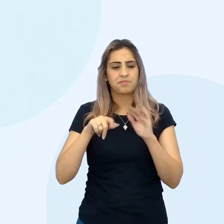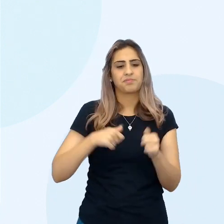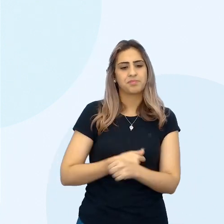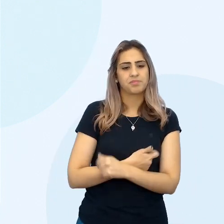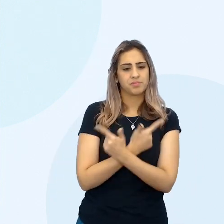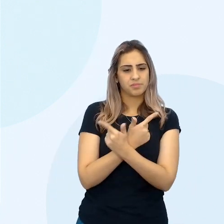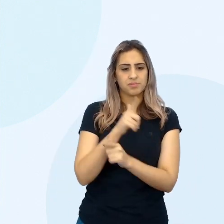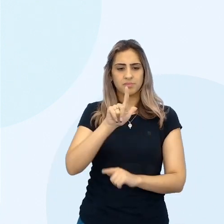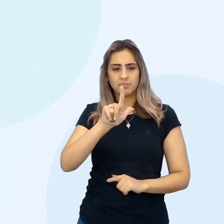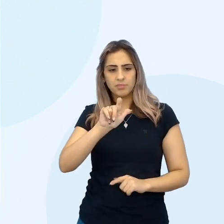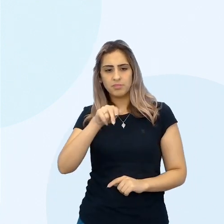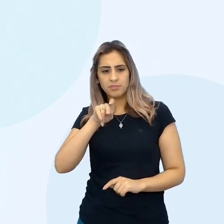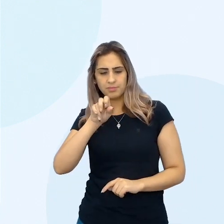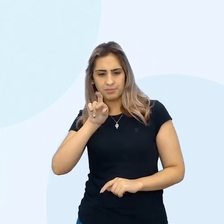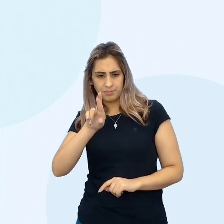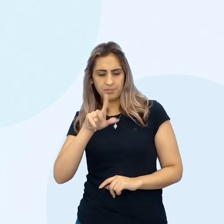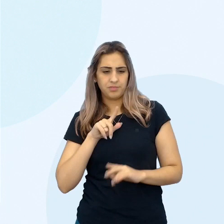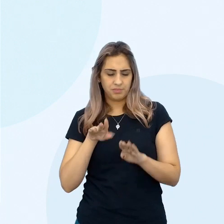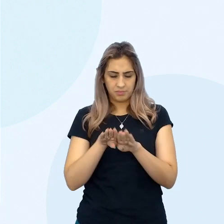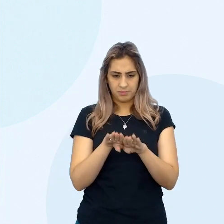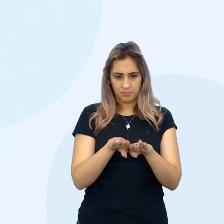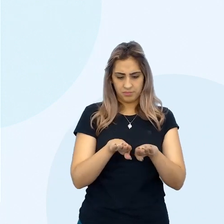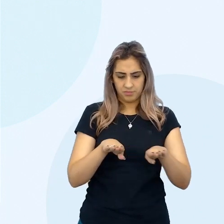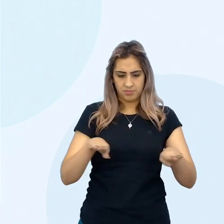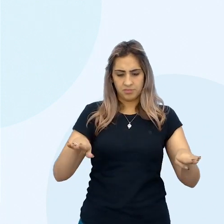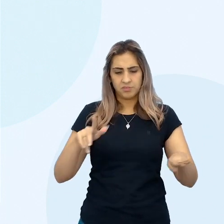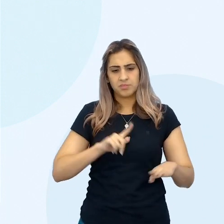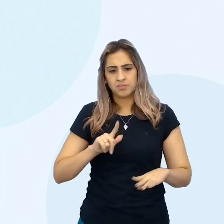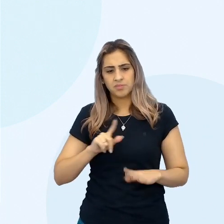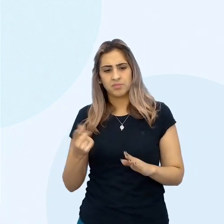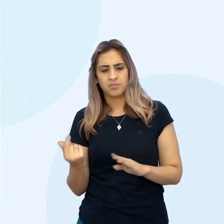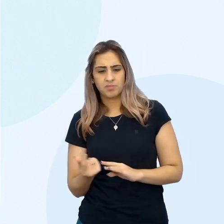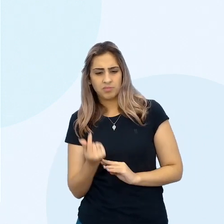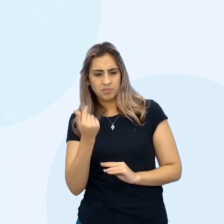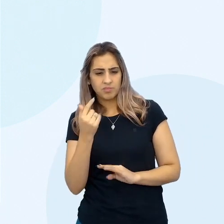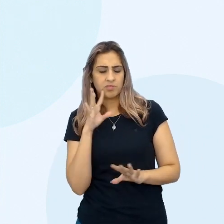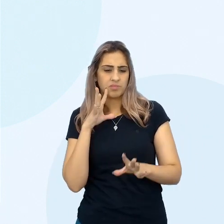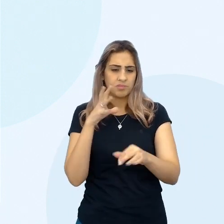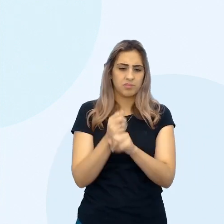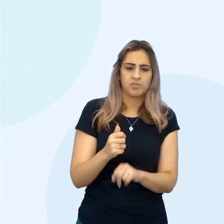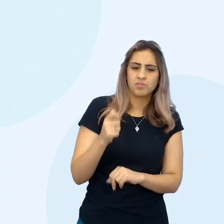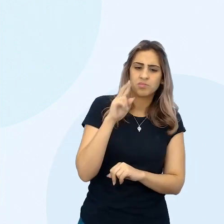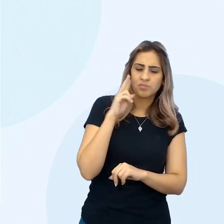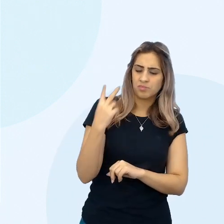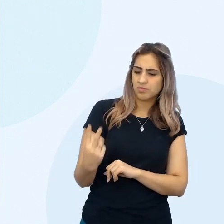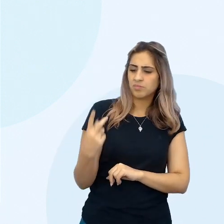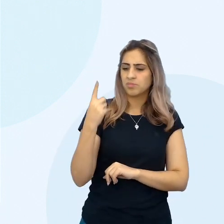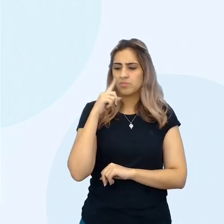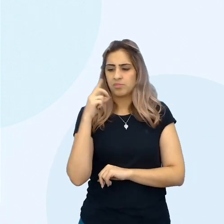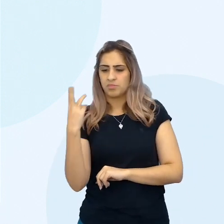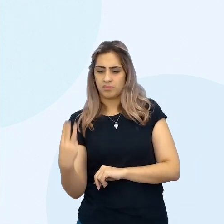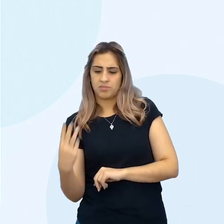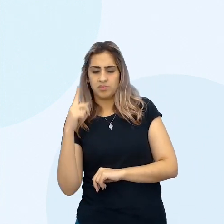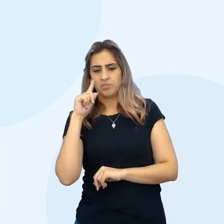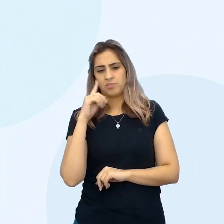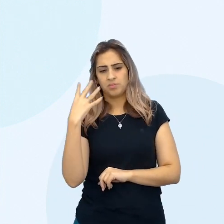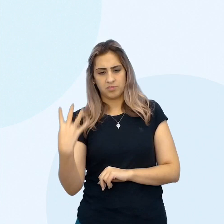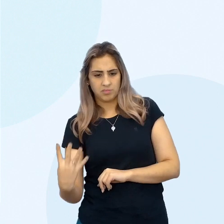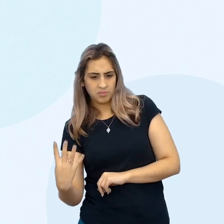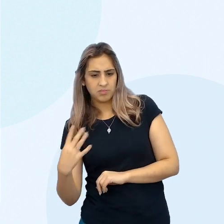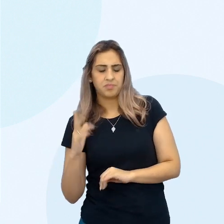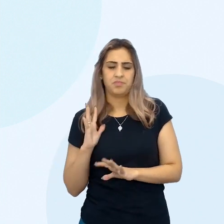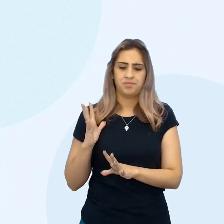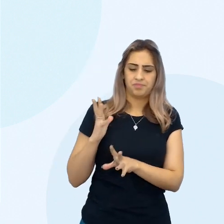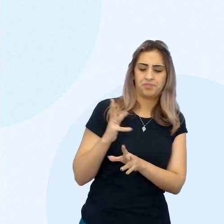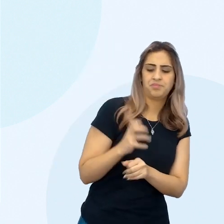caso, linear, então, é uma reta. Então, a gente tem lá os valores, a variação dia 1 é tal coisa, dia 2 é tal coisa, dia 3 é tal coisa. E a gente